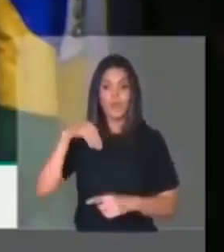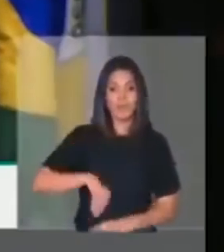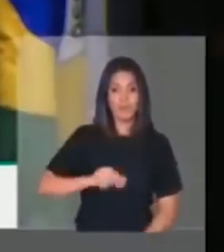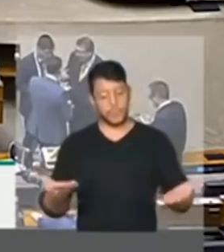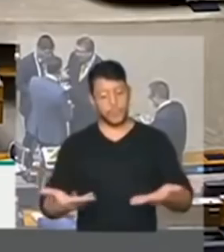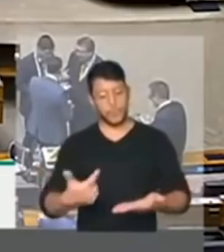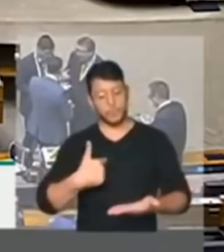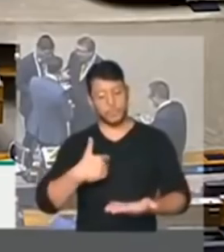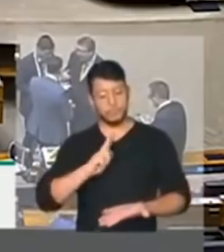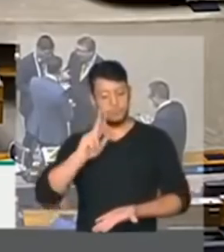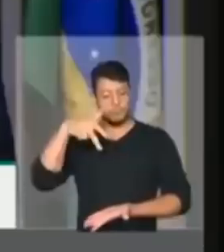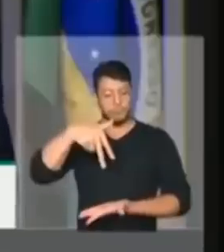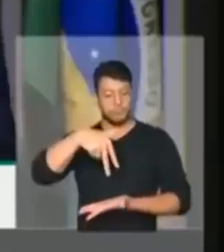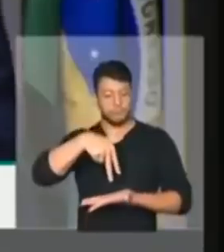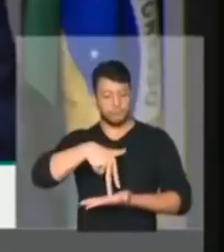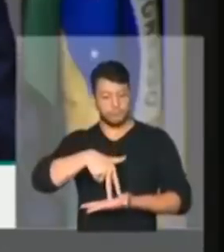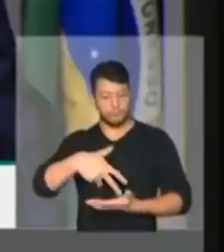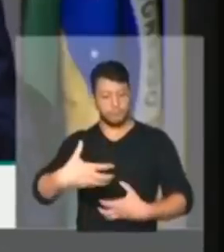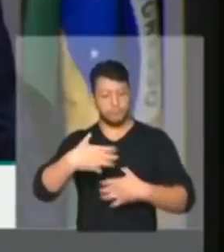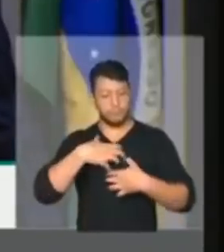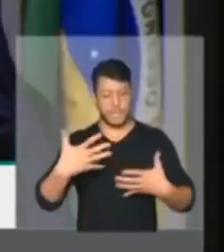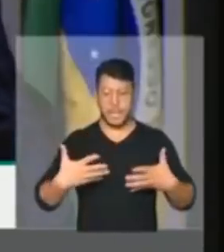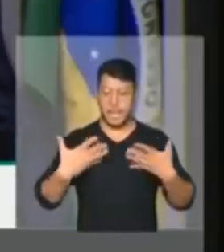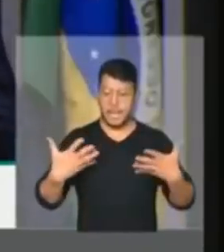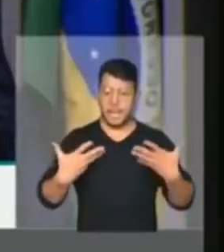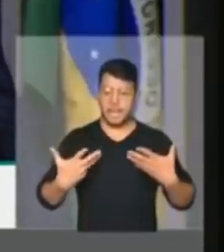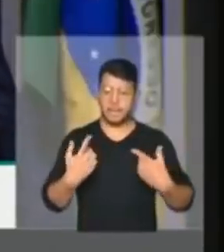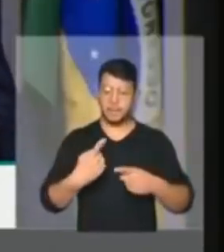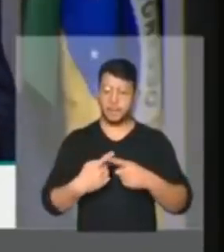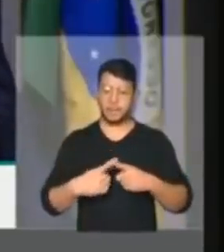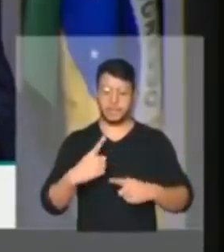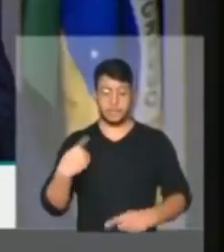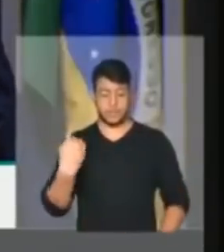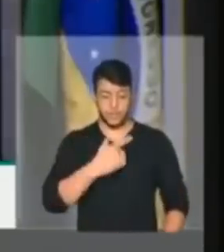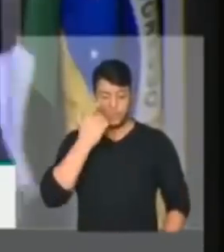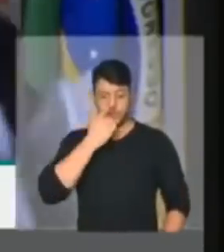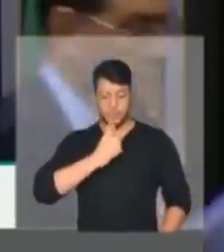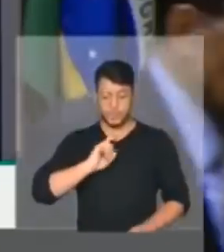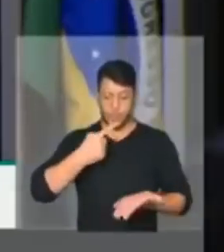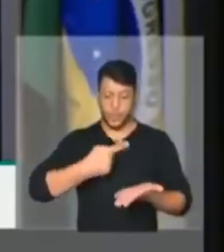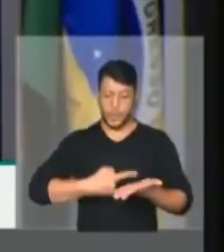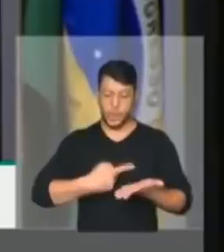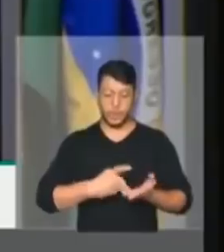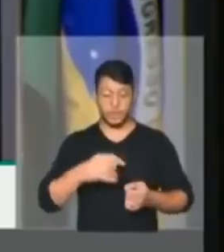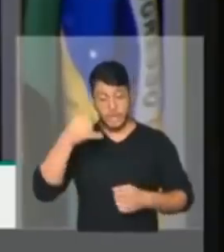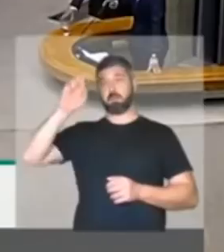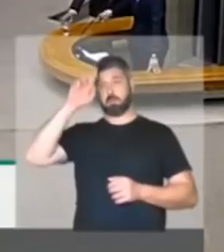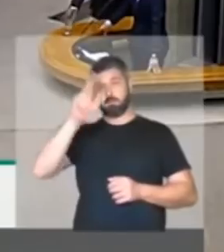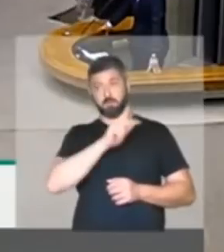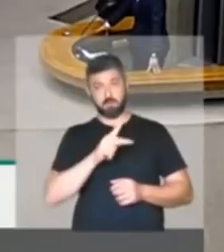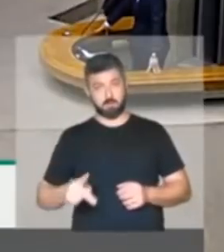do Estado. Alegre em dizer que foi feito um acordo no orçamento para que não haja o aumento no fundo